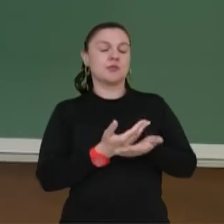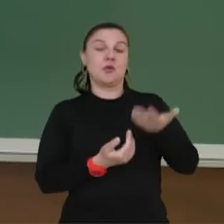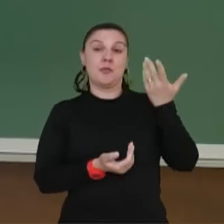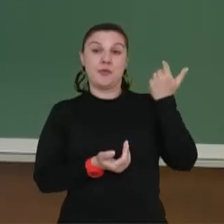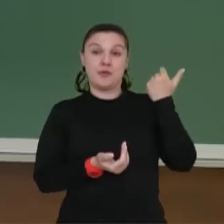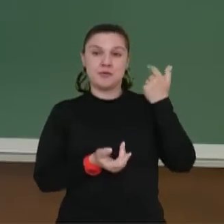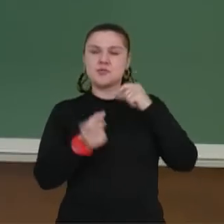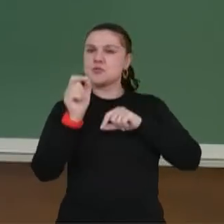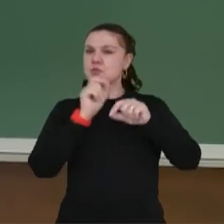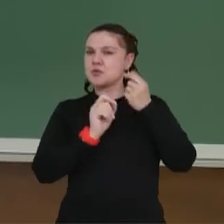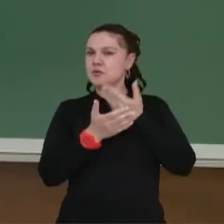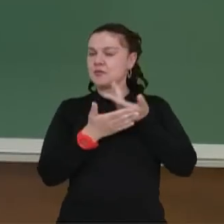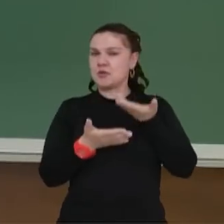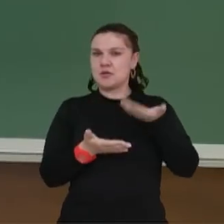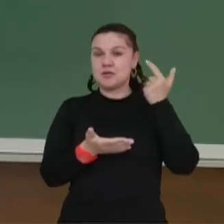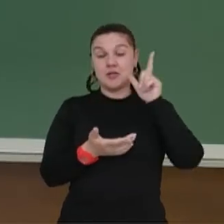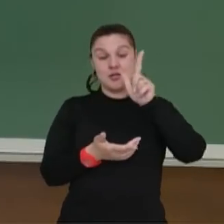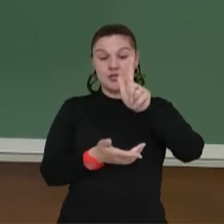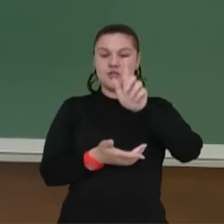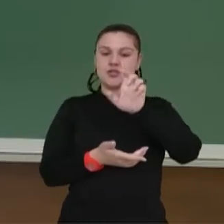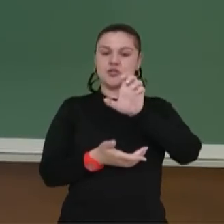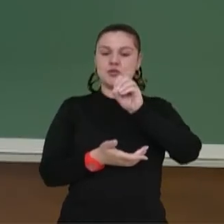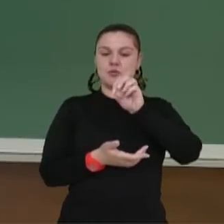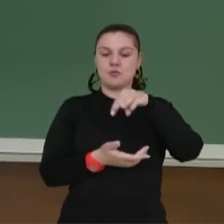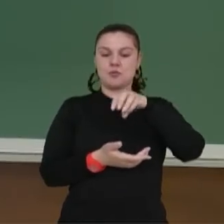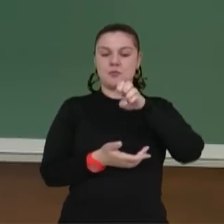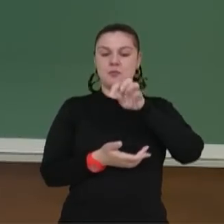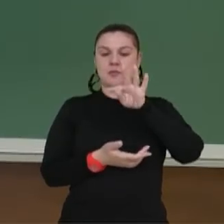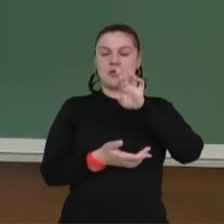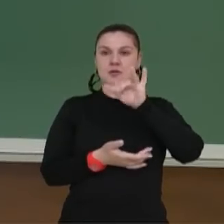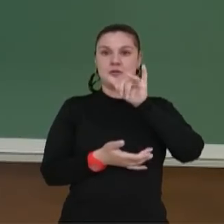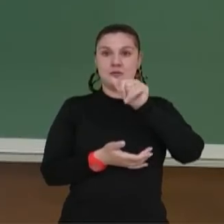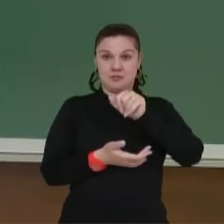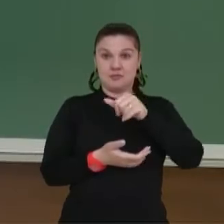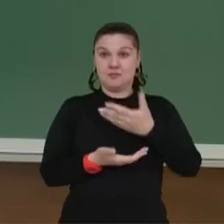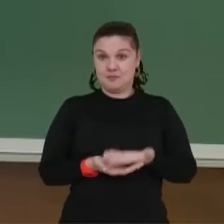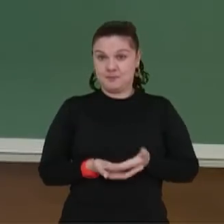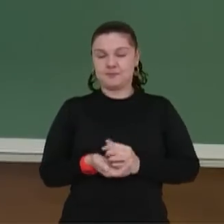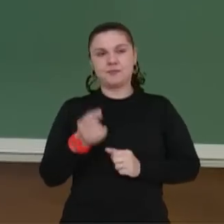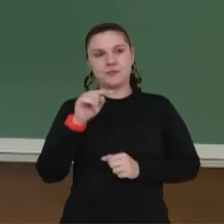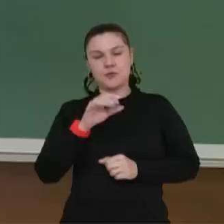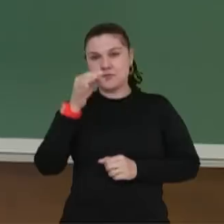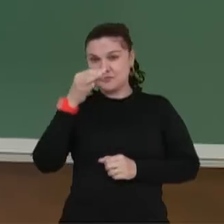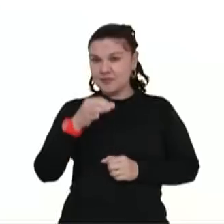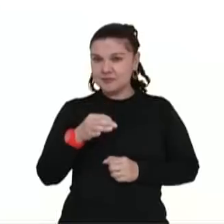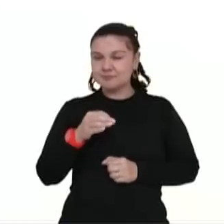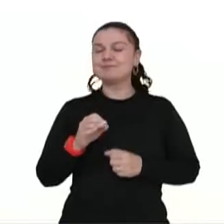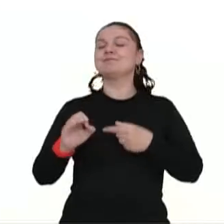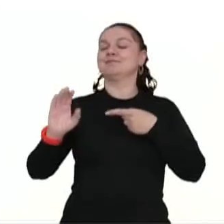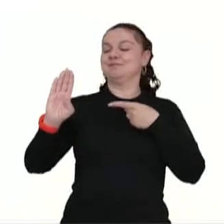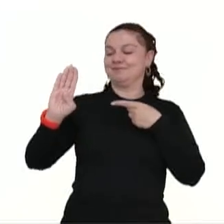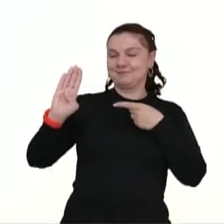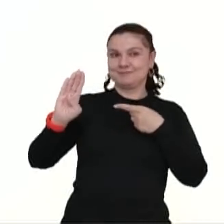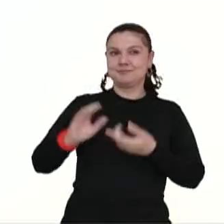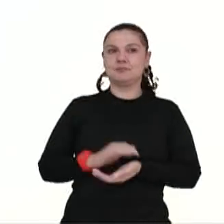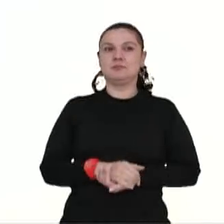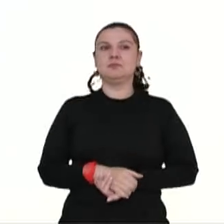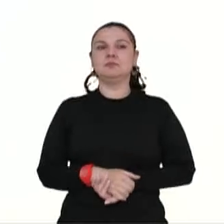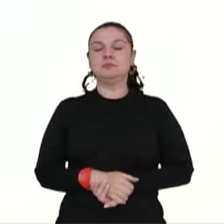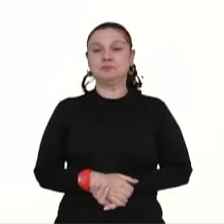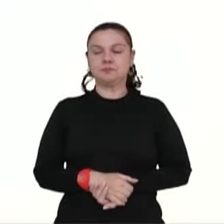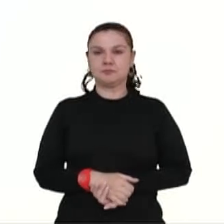gente estava estudando o quê? Geometria, né? Então, qual é a alternativa correta mesmo? É a letra